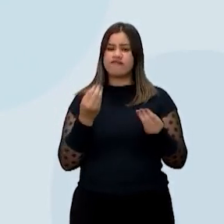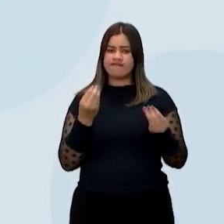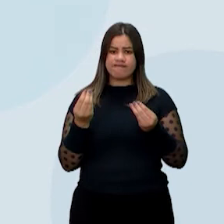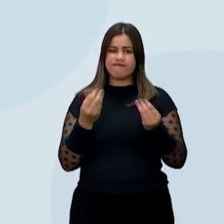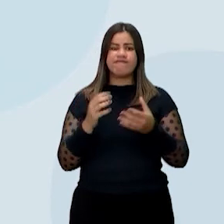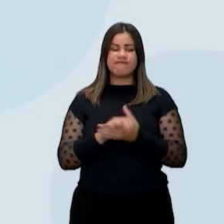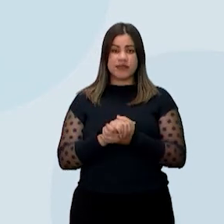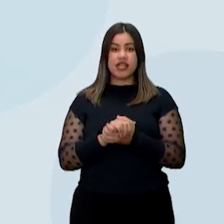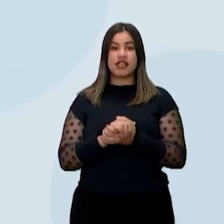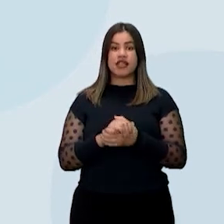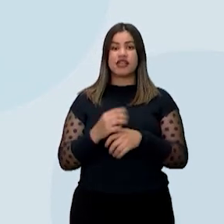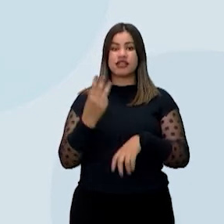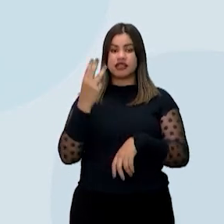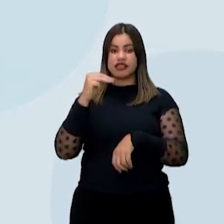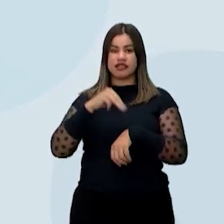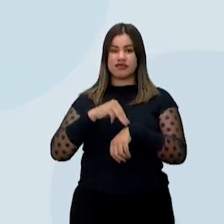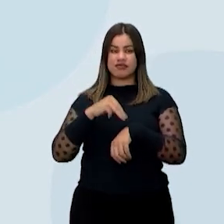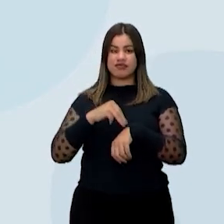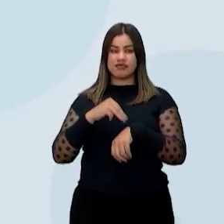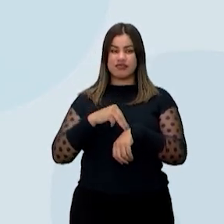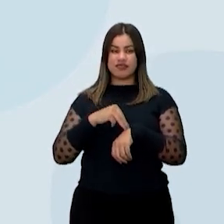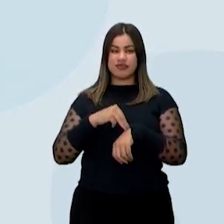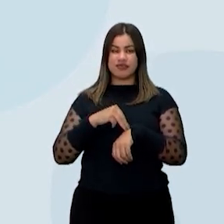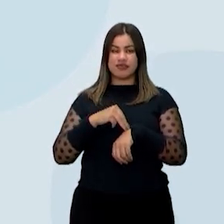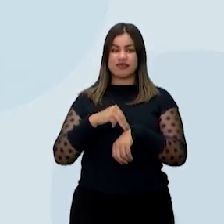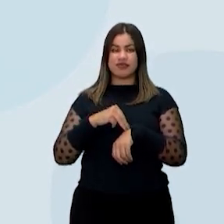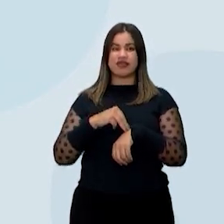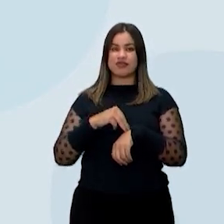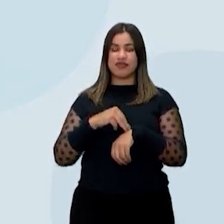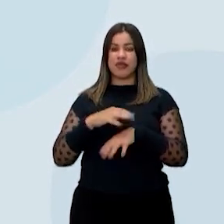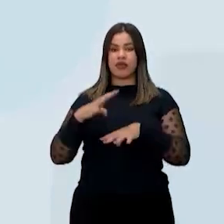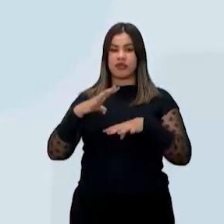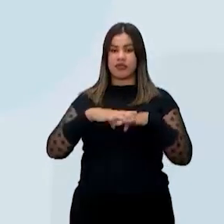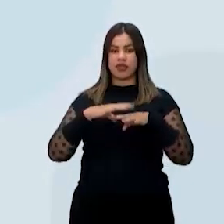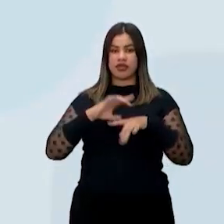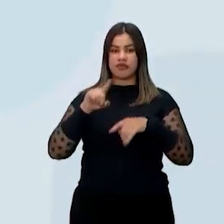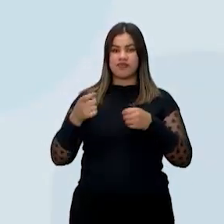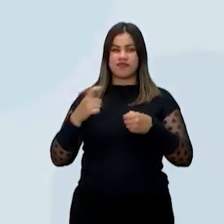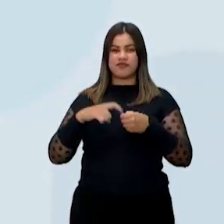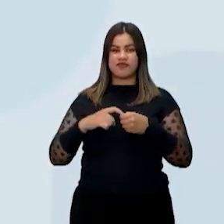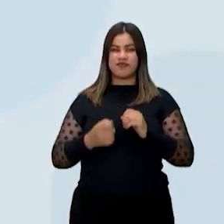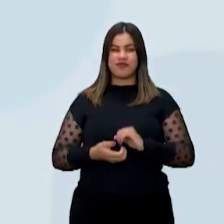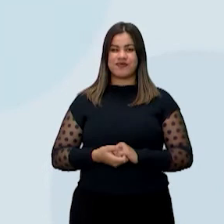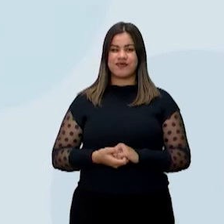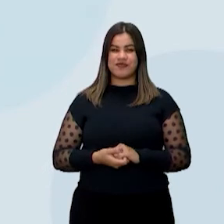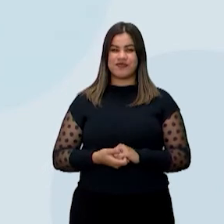4,48. Então, vocês terão mais 3 minutinhos para resolver esse probleminha e a gente já volta.